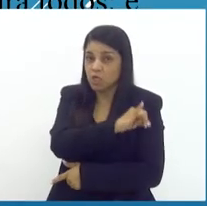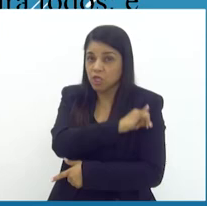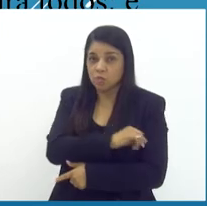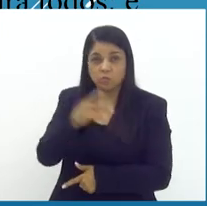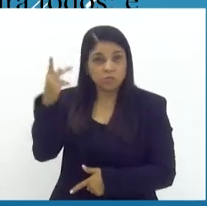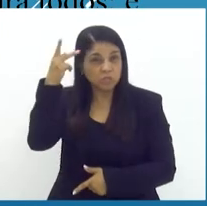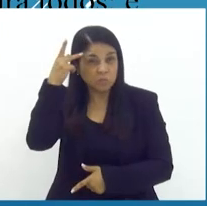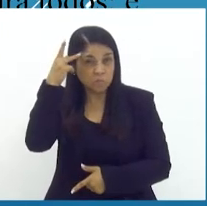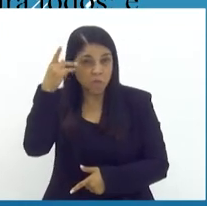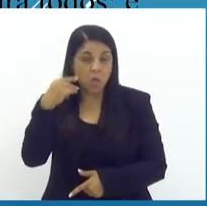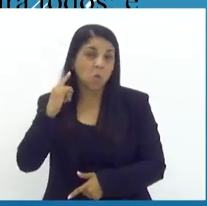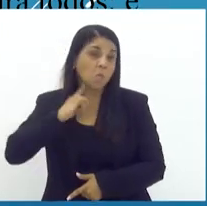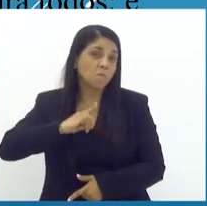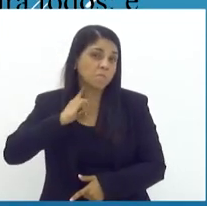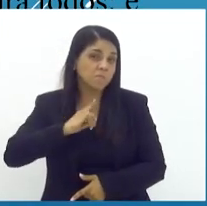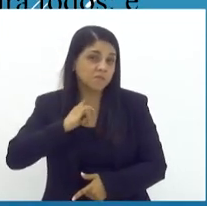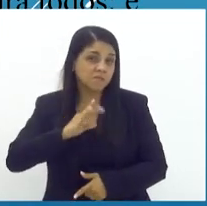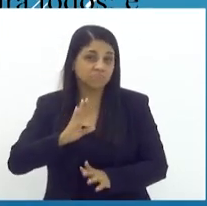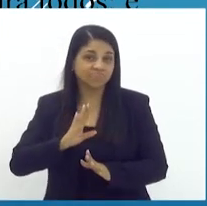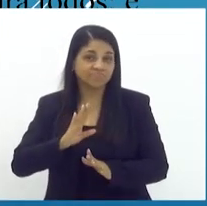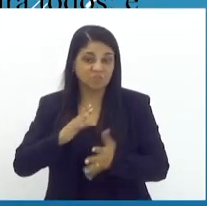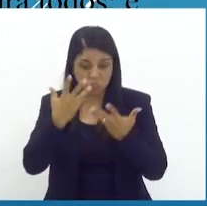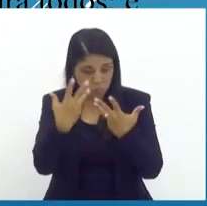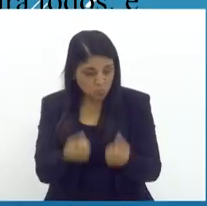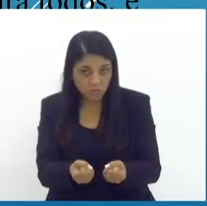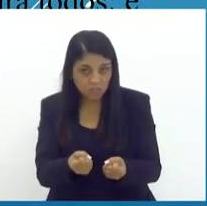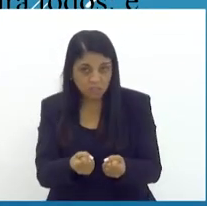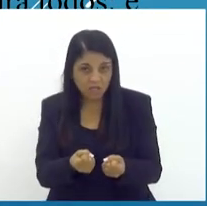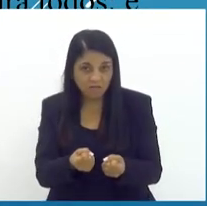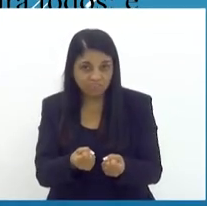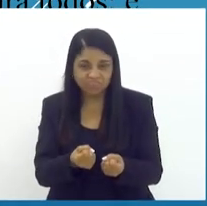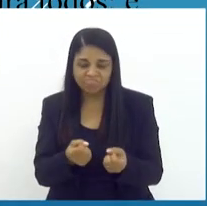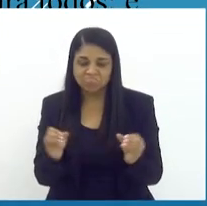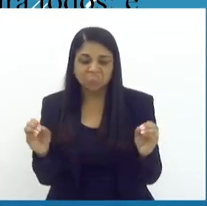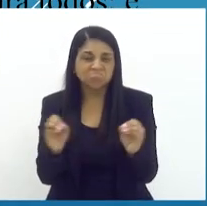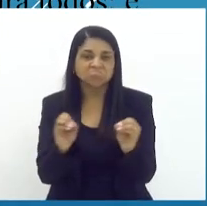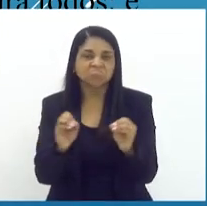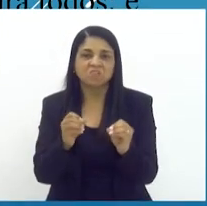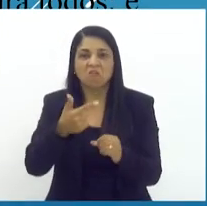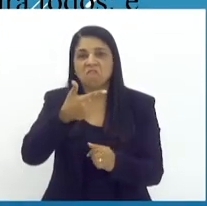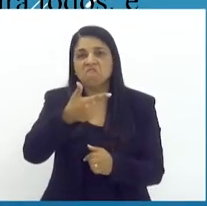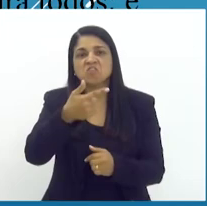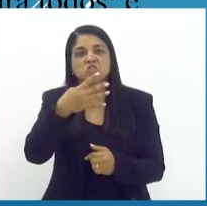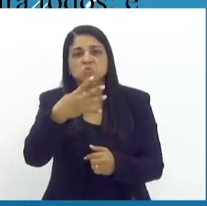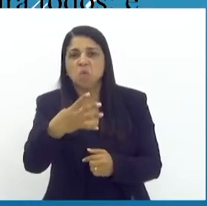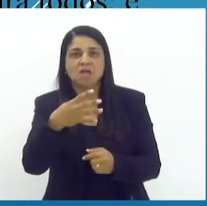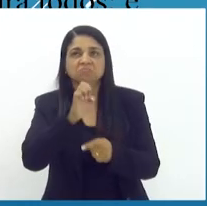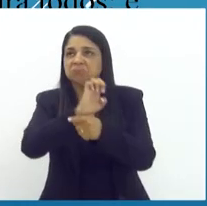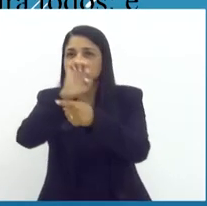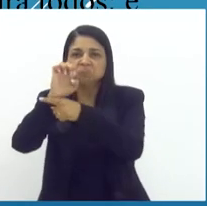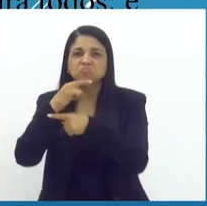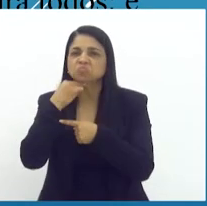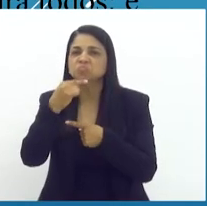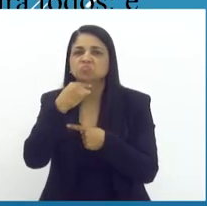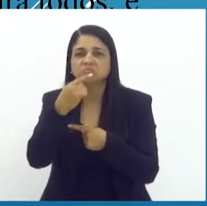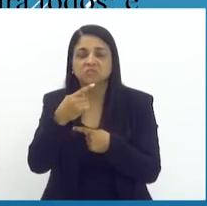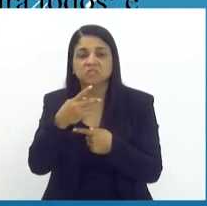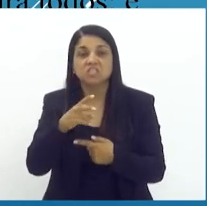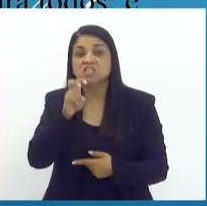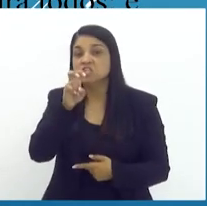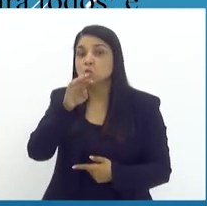quiserem nada passará para os outros 24 entre Federados 24 não